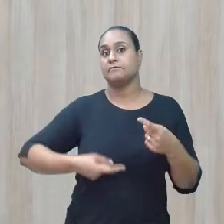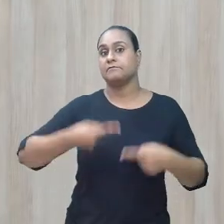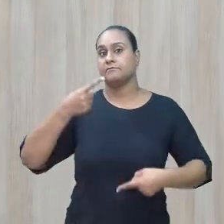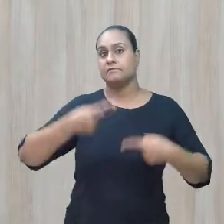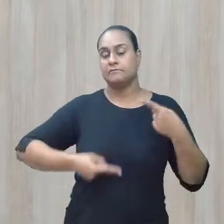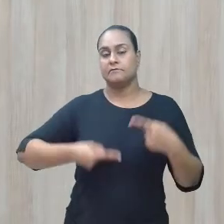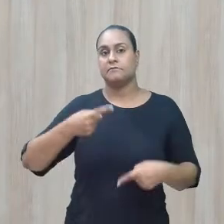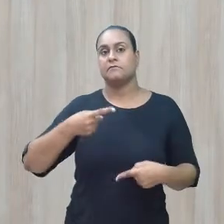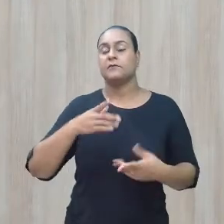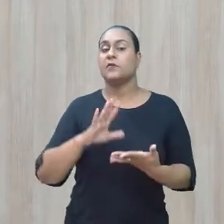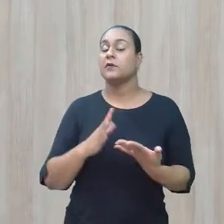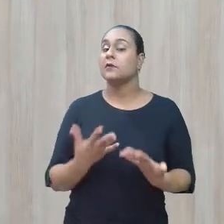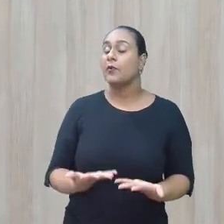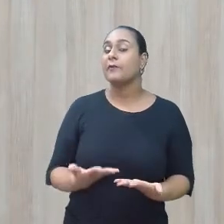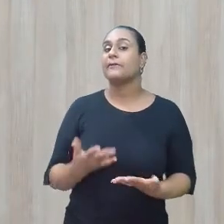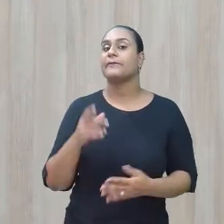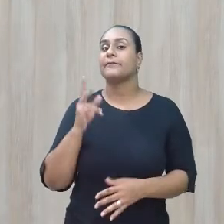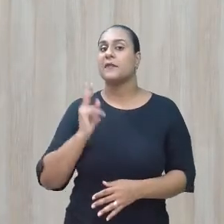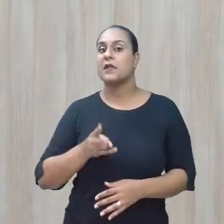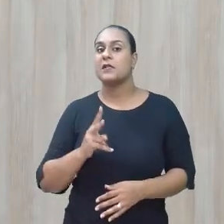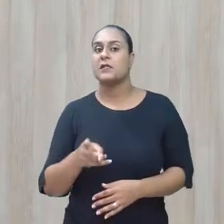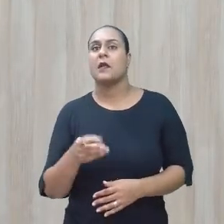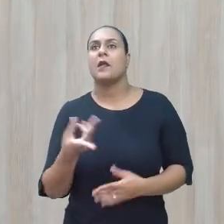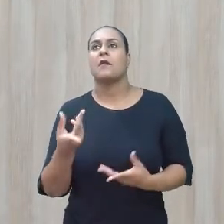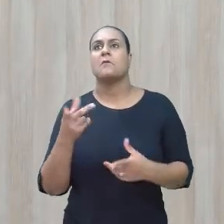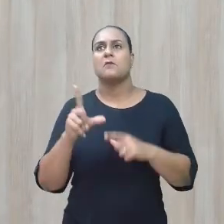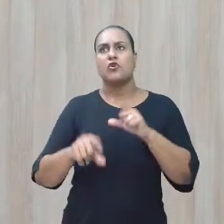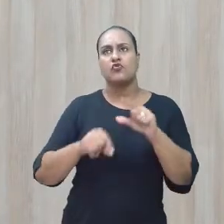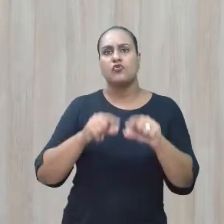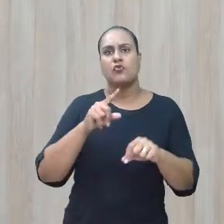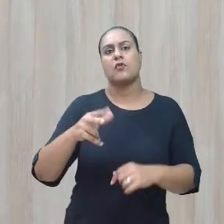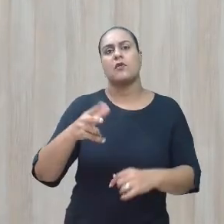E optava frequentemente por portugueses